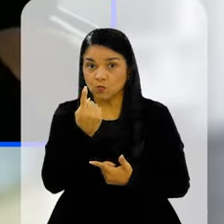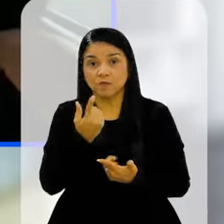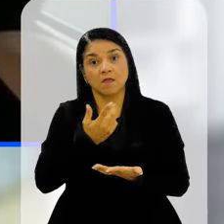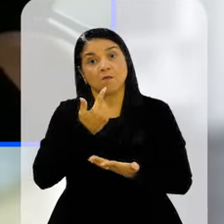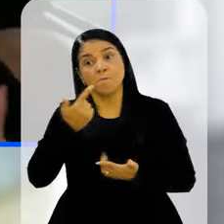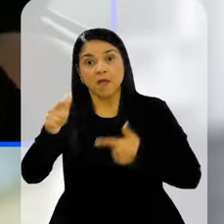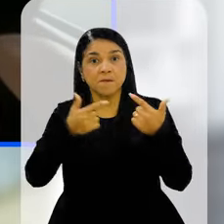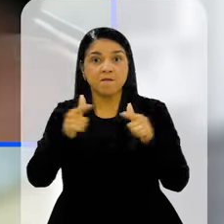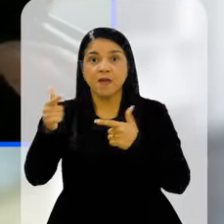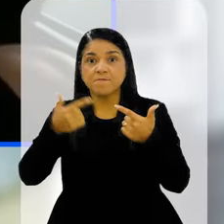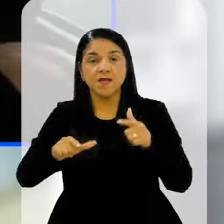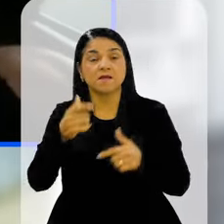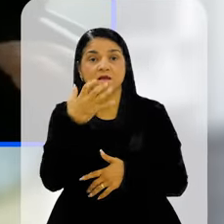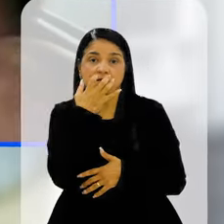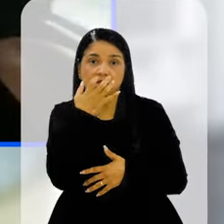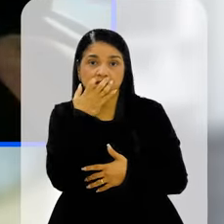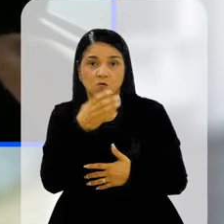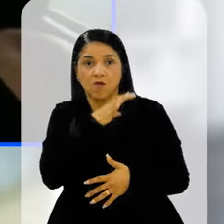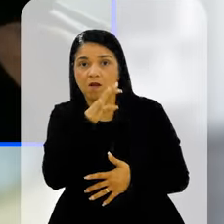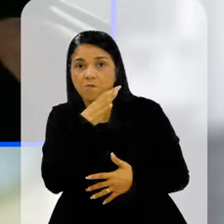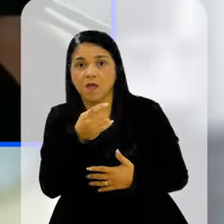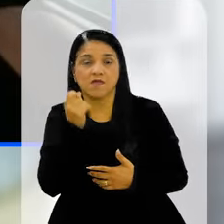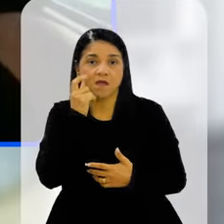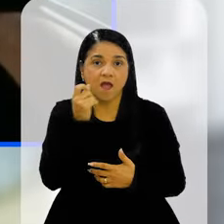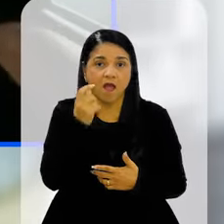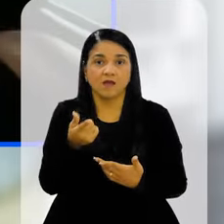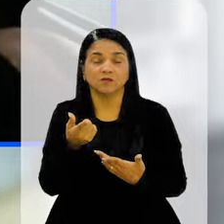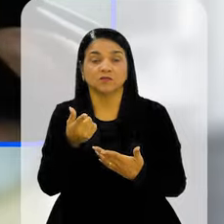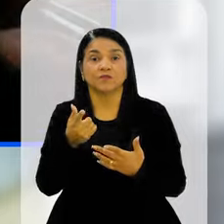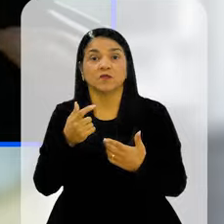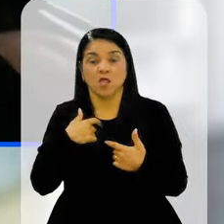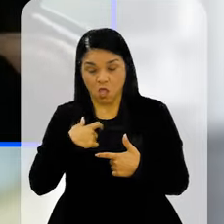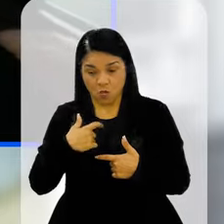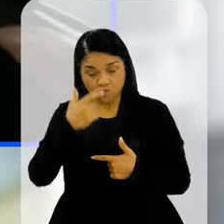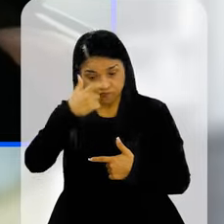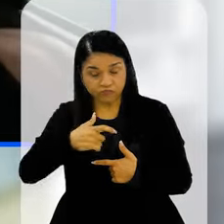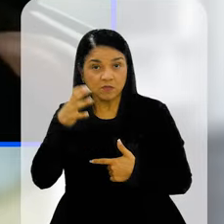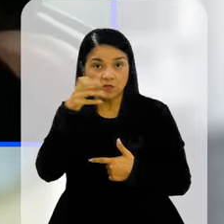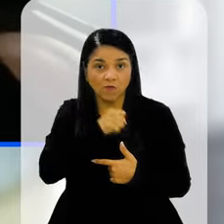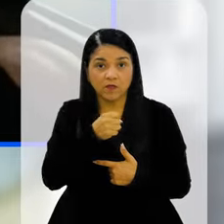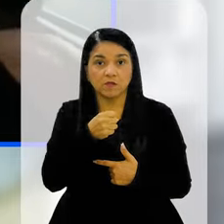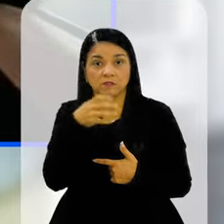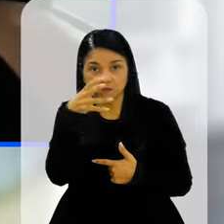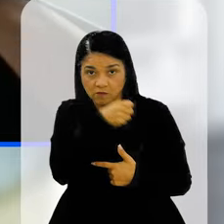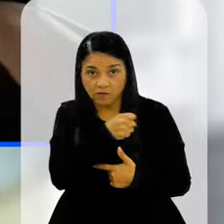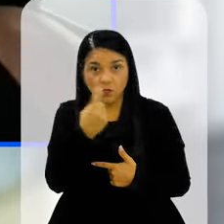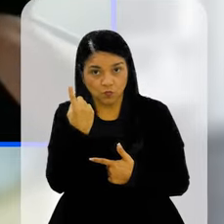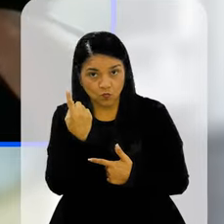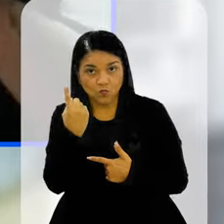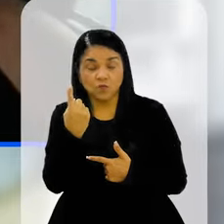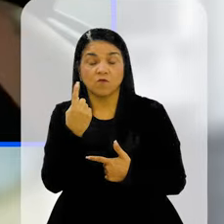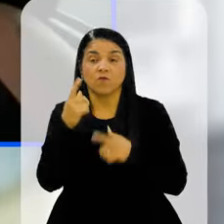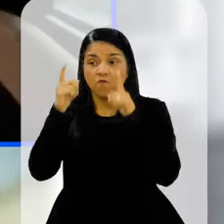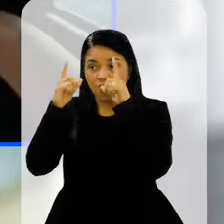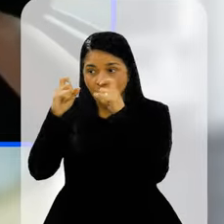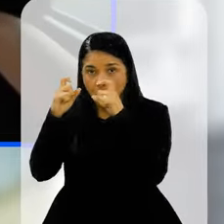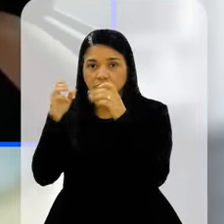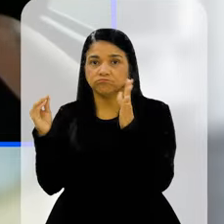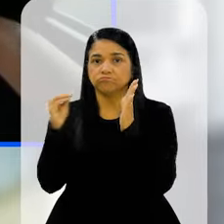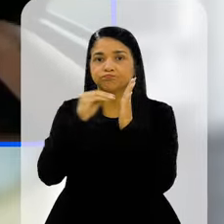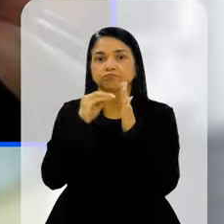salvei uma vida. Ok, mas tem várias. E a nossa, o nosso que a gente salvou, a gente vai colocar uma foto daqui a um mês para ver se tem dono, porque a gente não